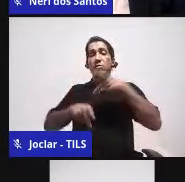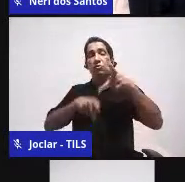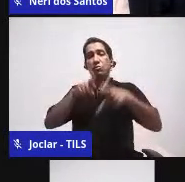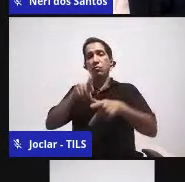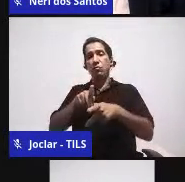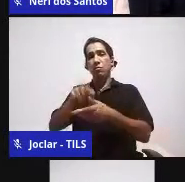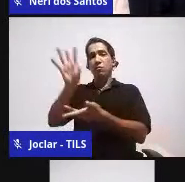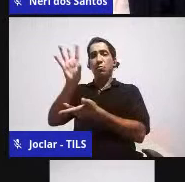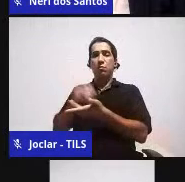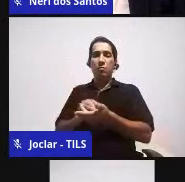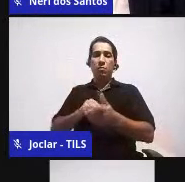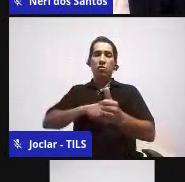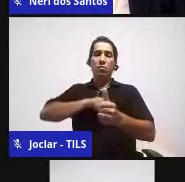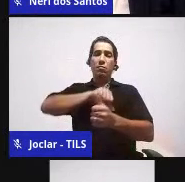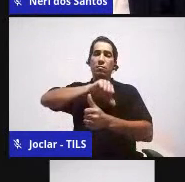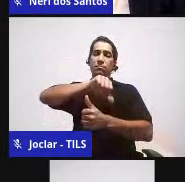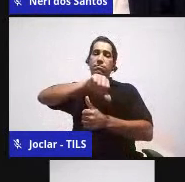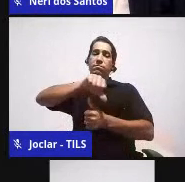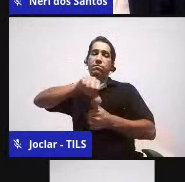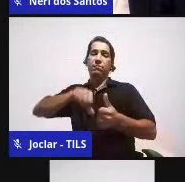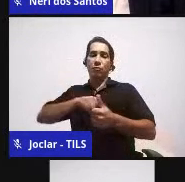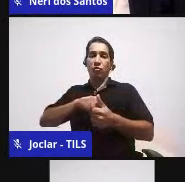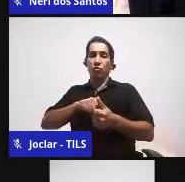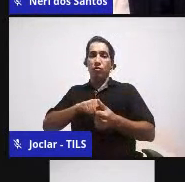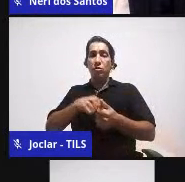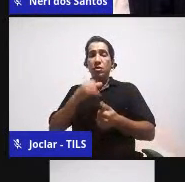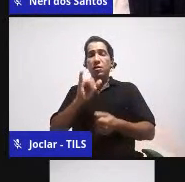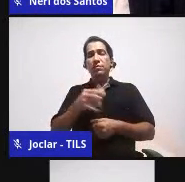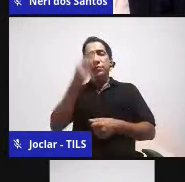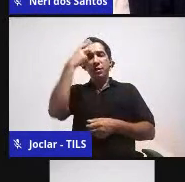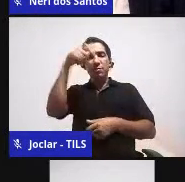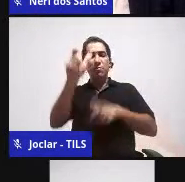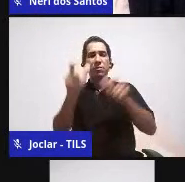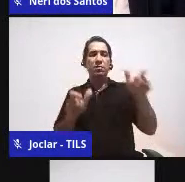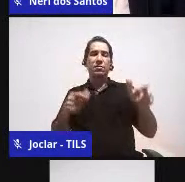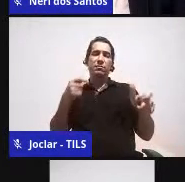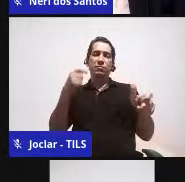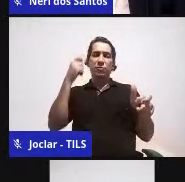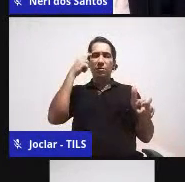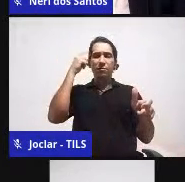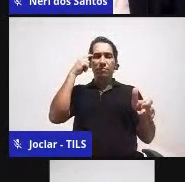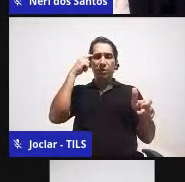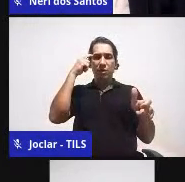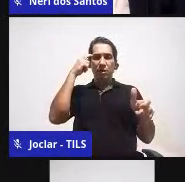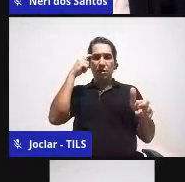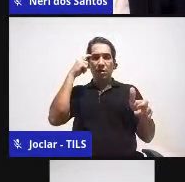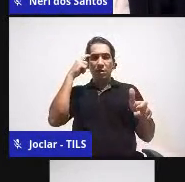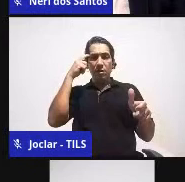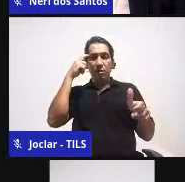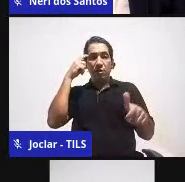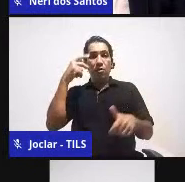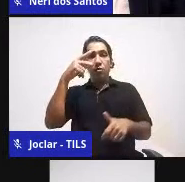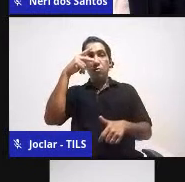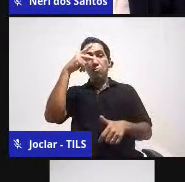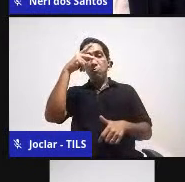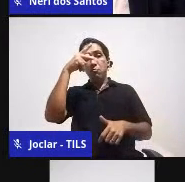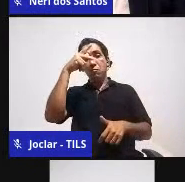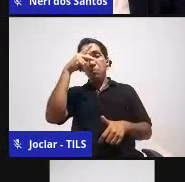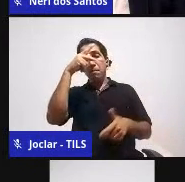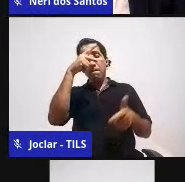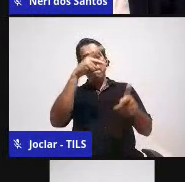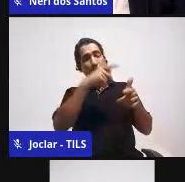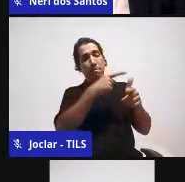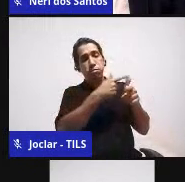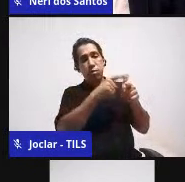se você tem, eu não vou te ajudar, eu acho que esse é um caminho para uma destruição muito rápida. Eu acho que o brasileiro tem muita